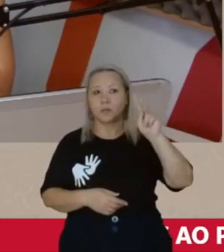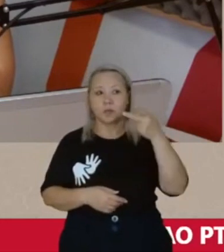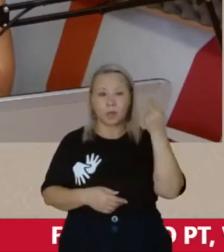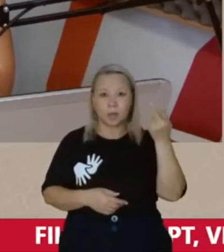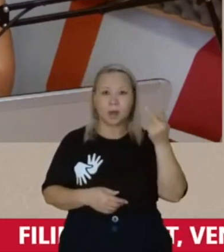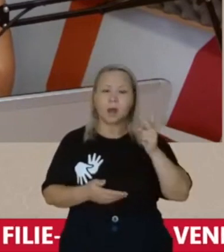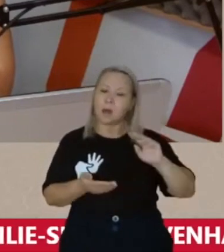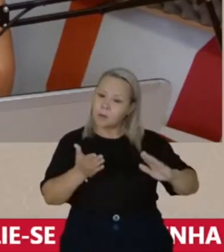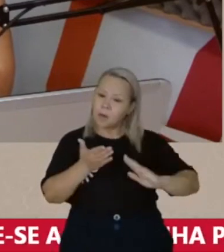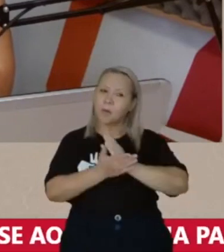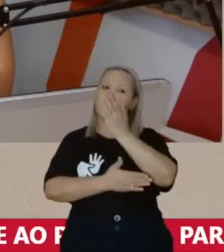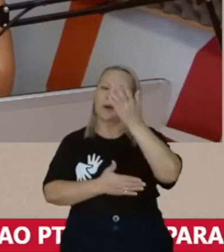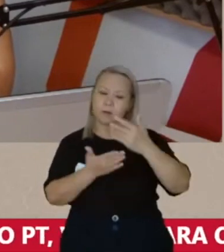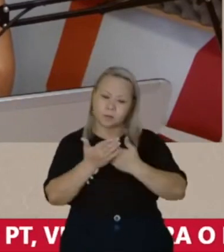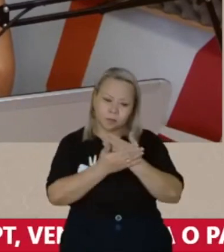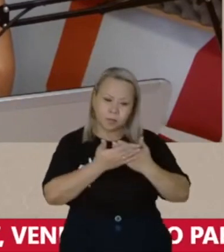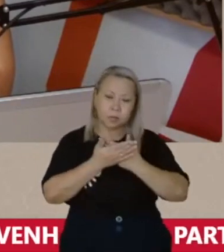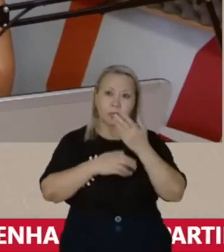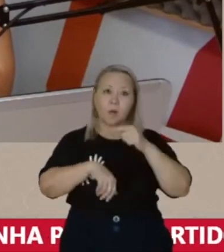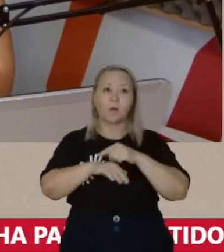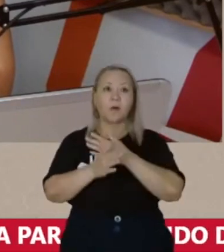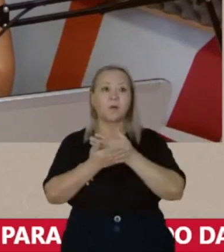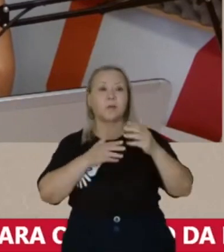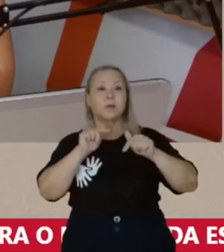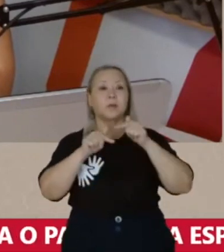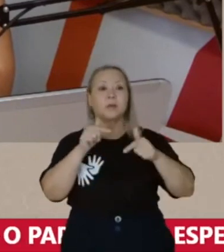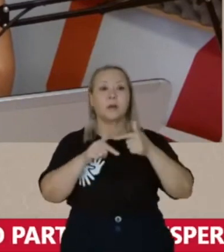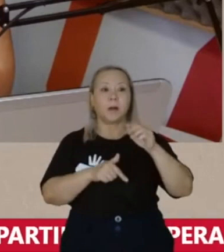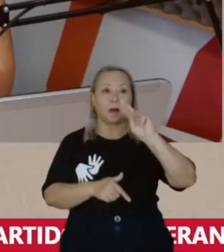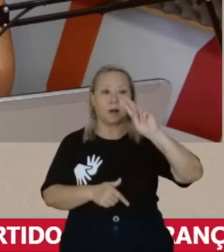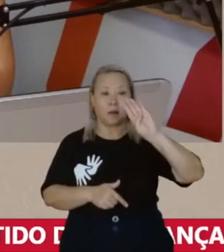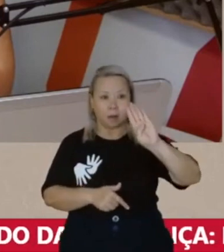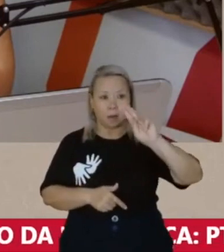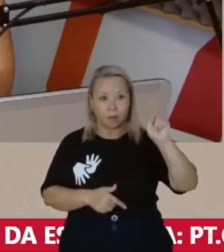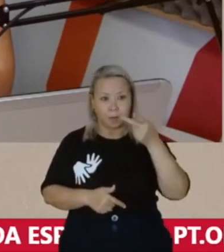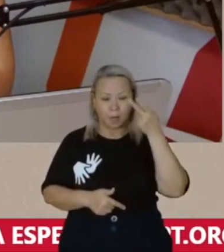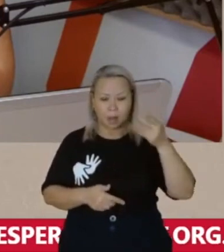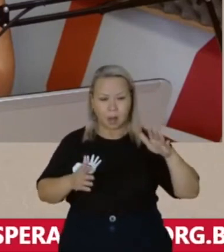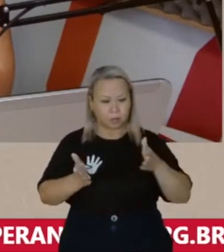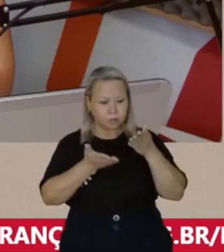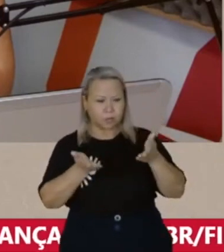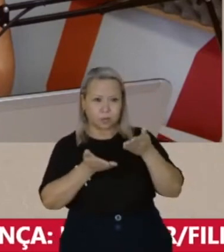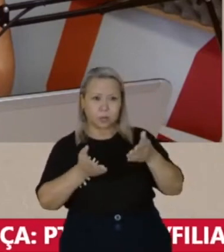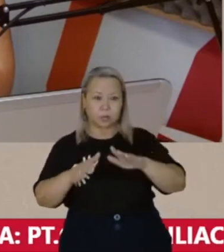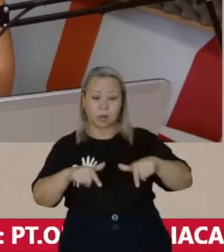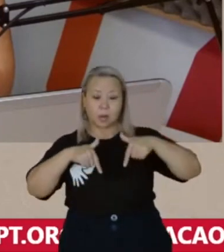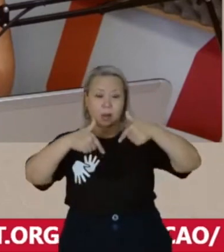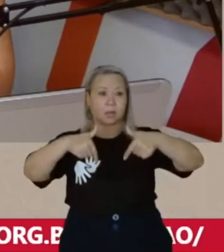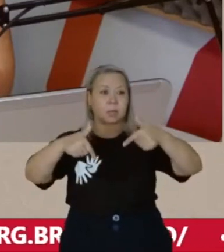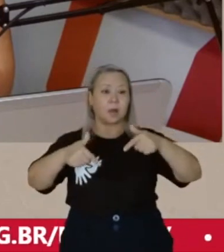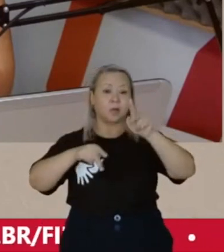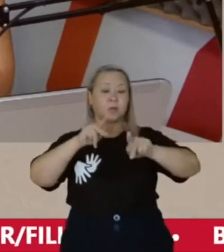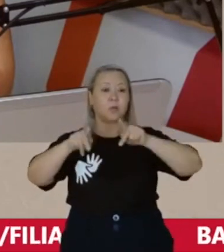fui estudando. Quando eu comecei a trabalhar em Belo Horizonte, eu me engajei rapidamente nas lutas populares. Eu